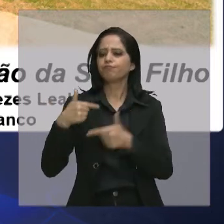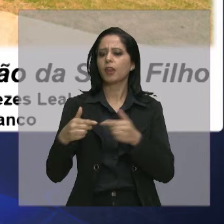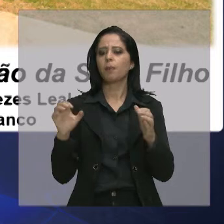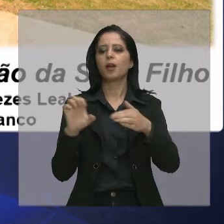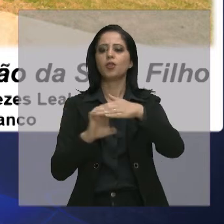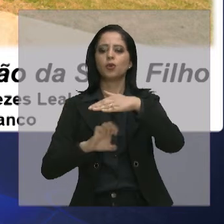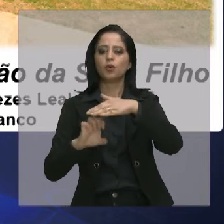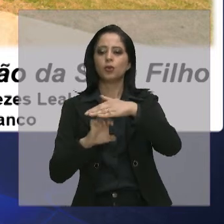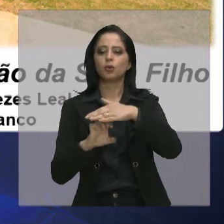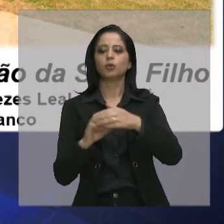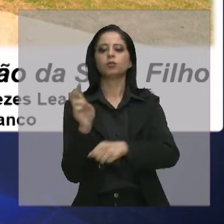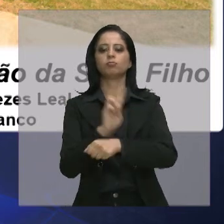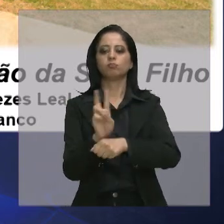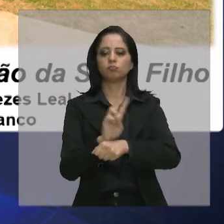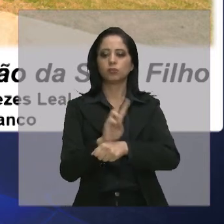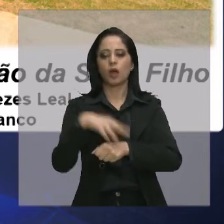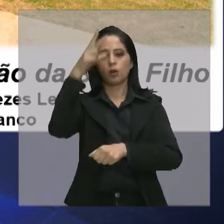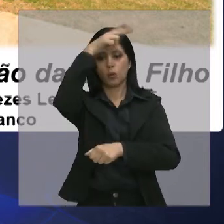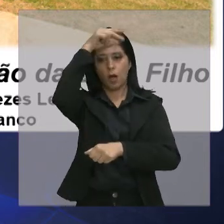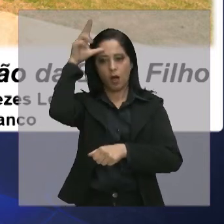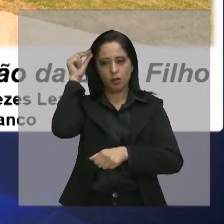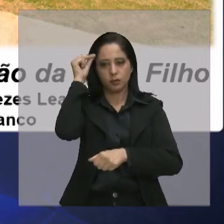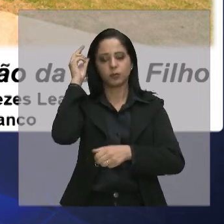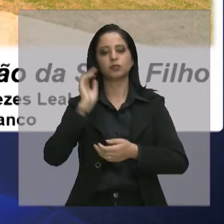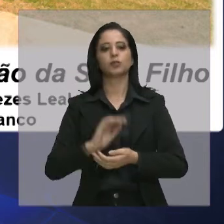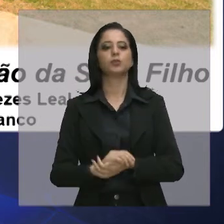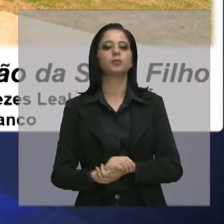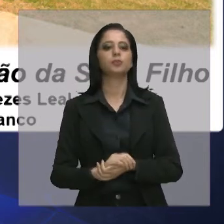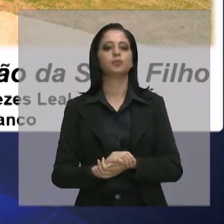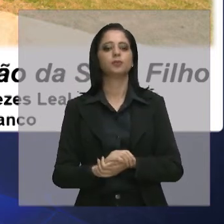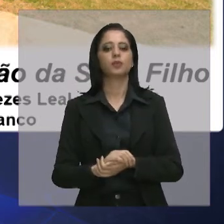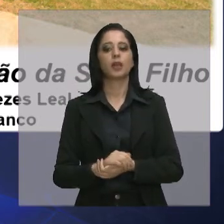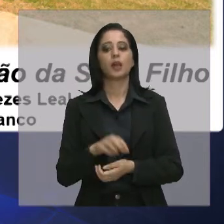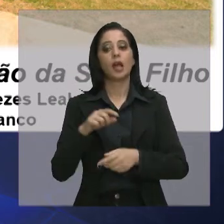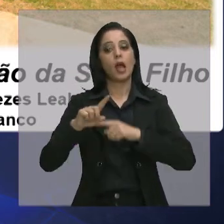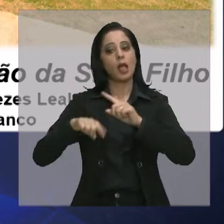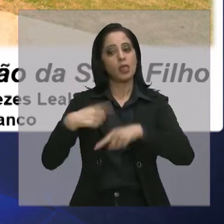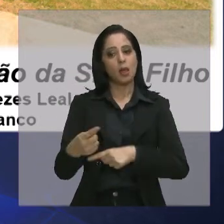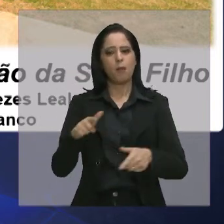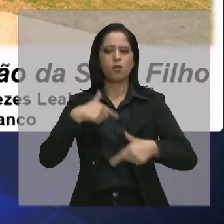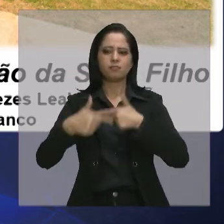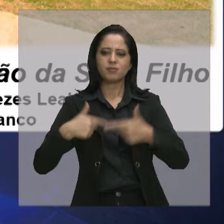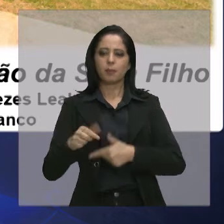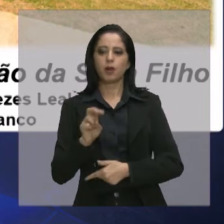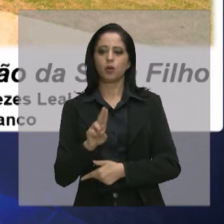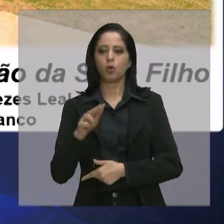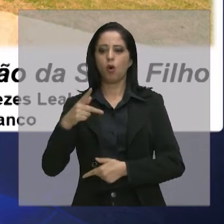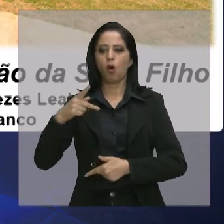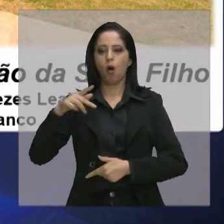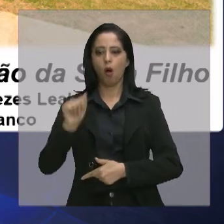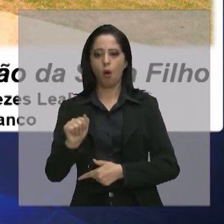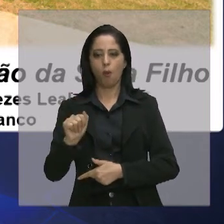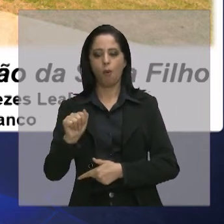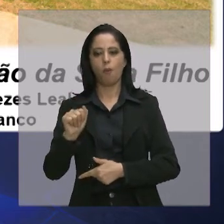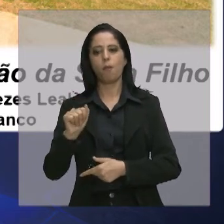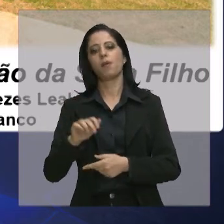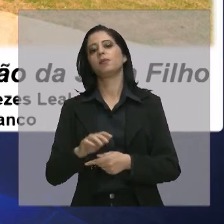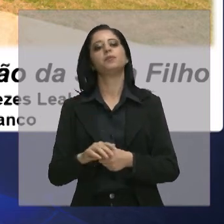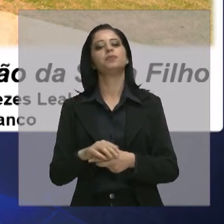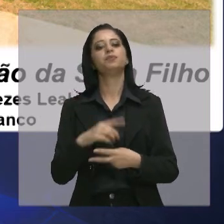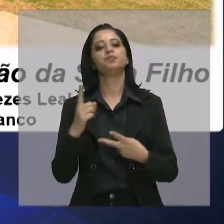Guarda Municipal da Subprefeitura de Eugênio de Melo. Na UPA, na MF Posidônio José de